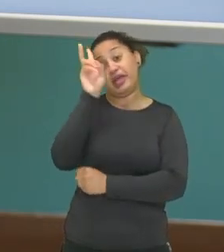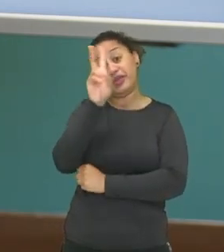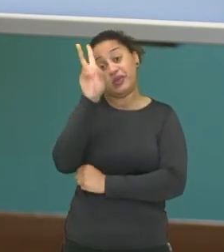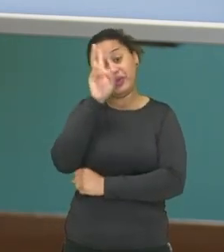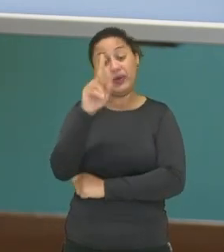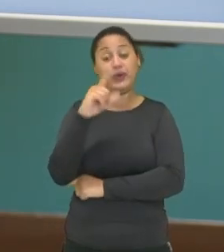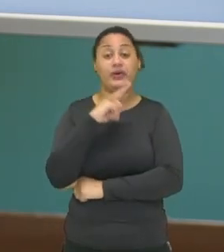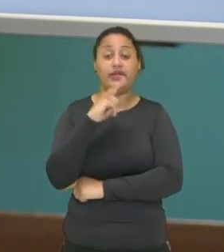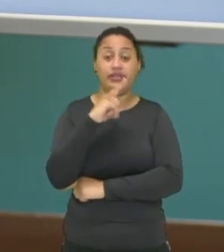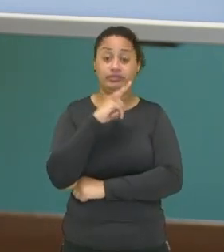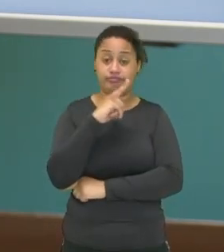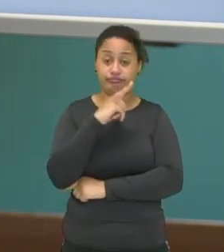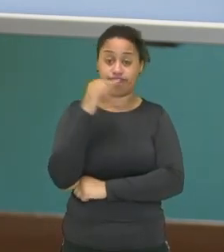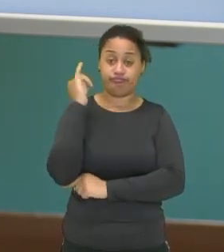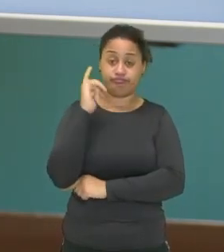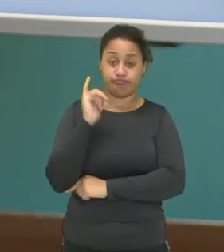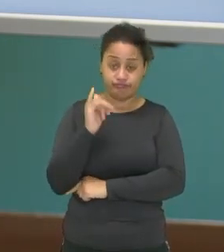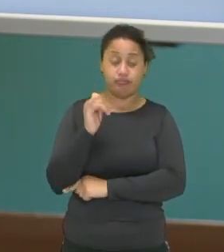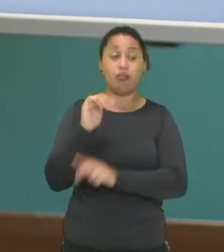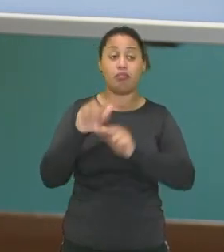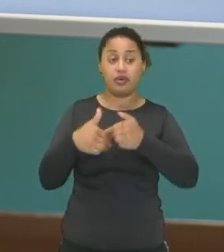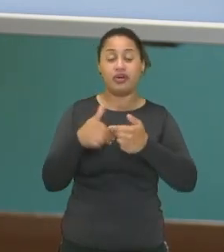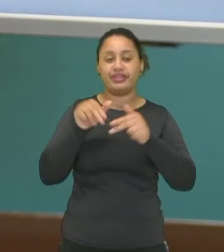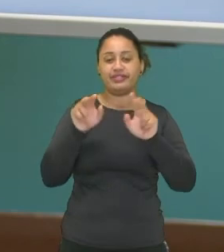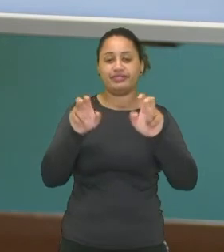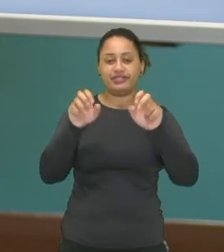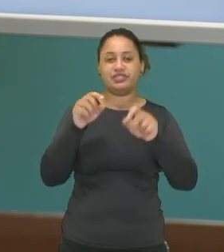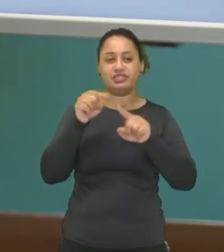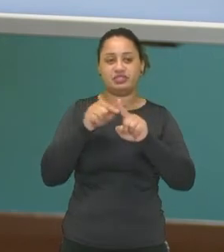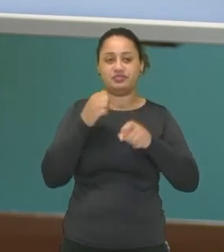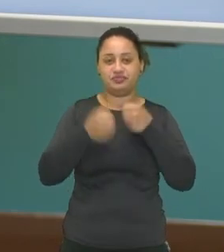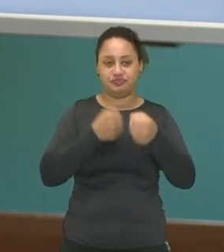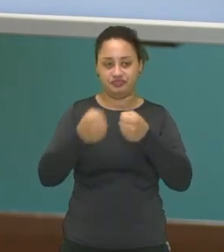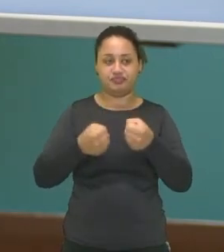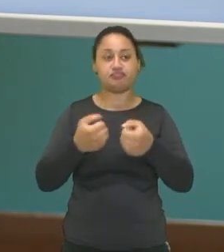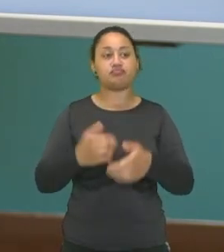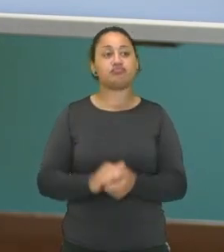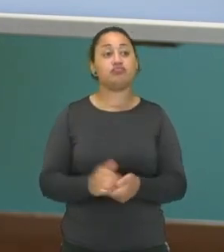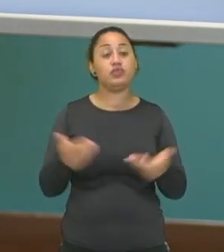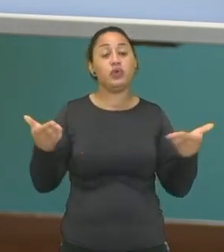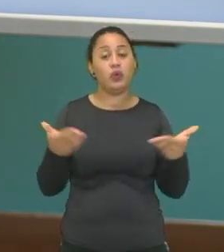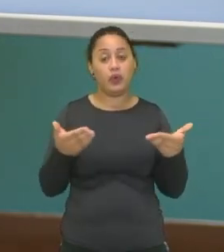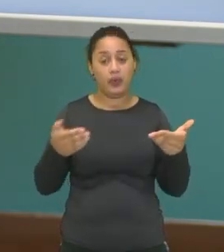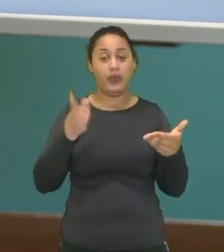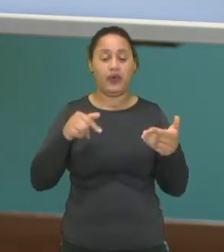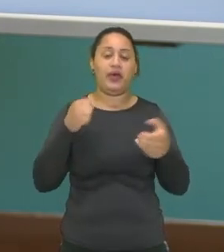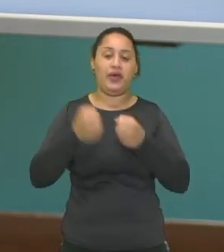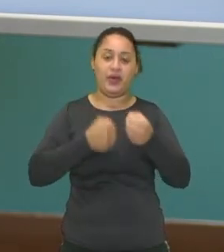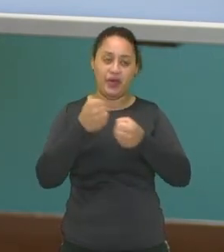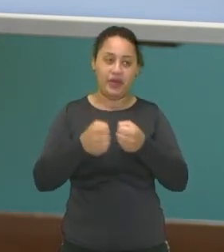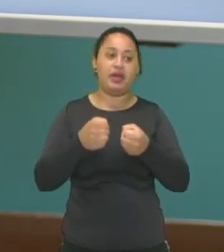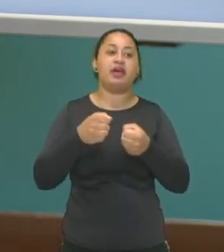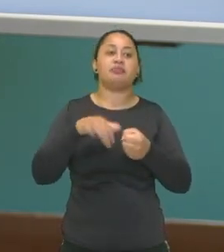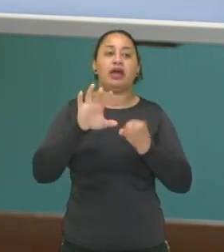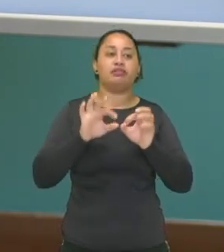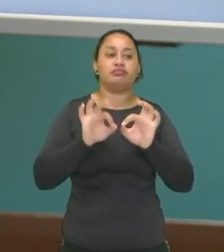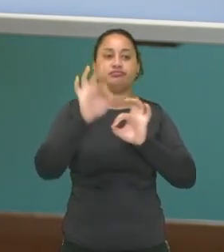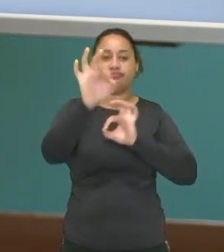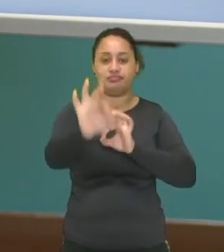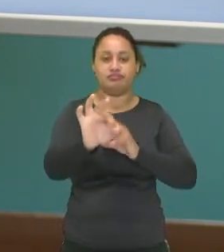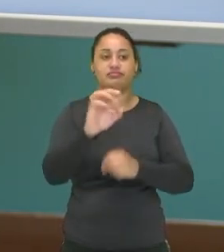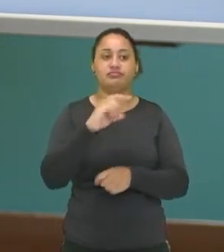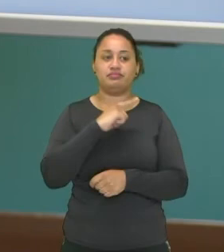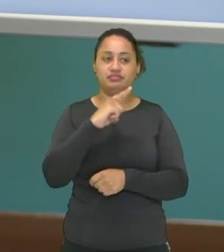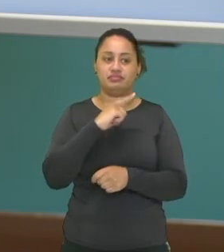história lendária sobre a corrida da maratona, tá? Atualmente a maratona é a corrida mais longa do